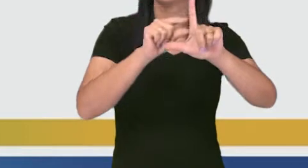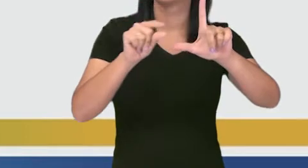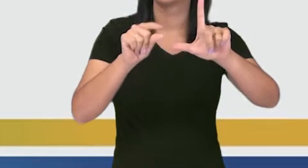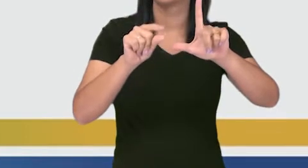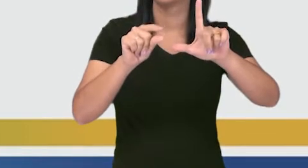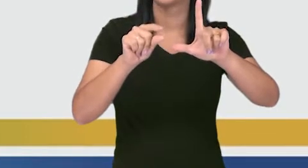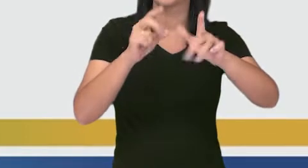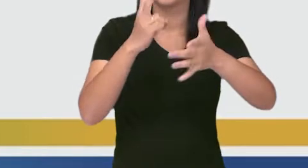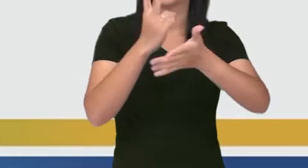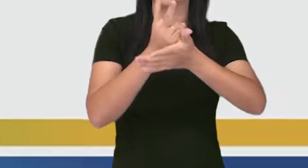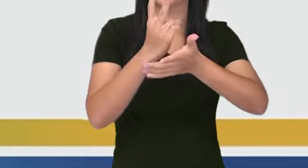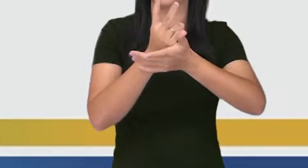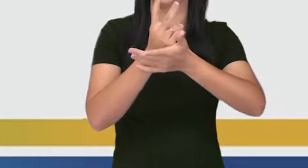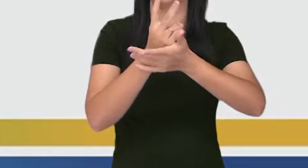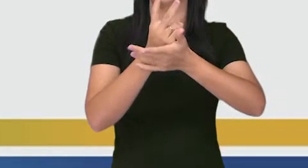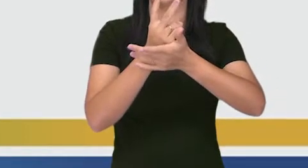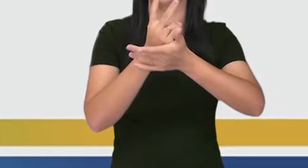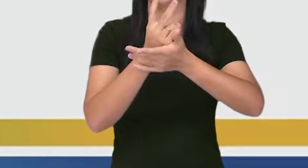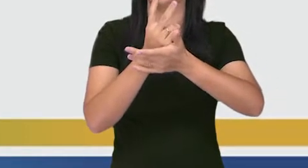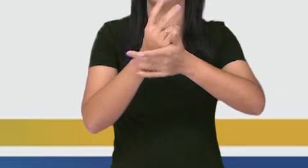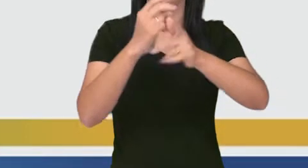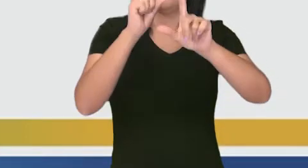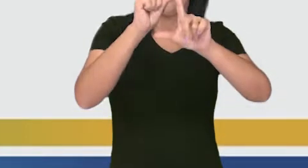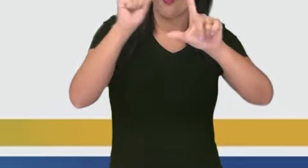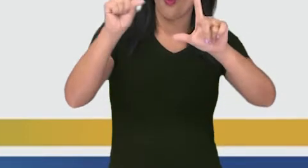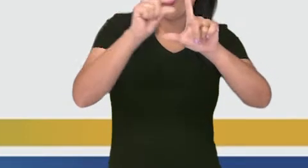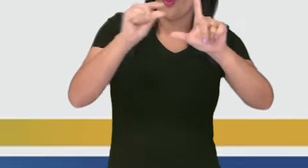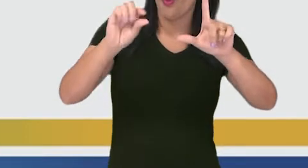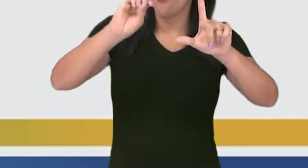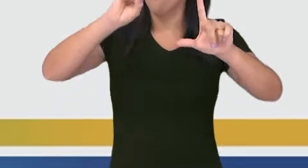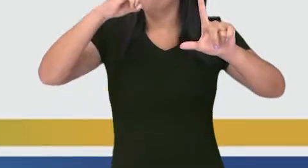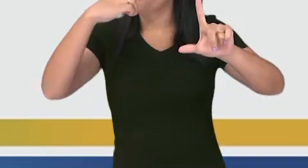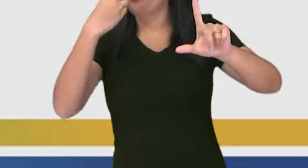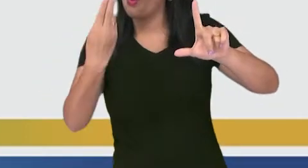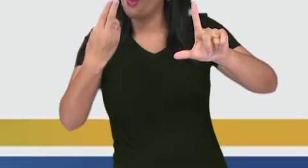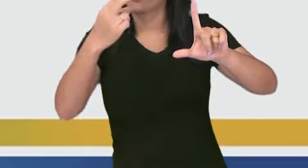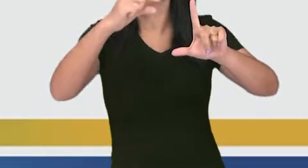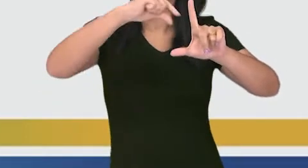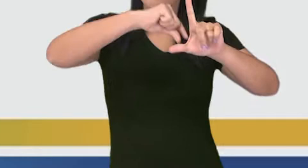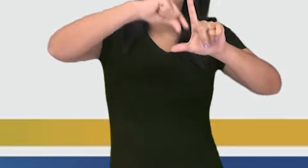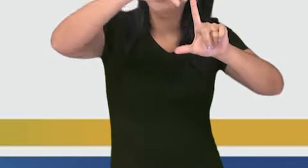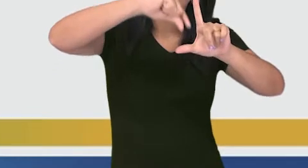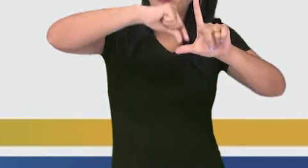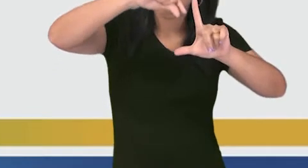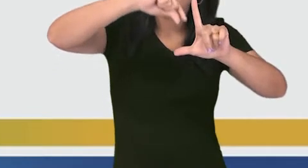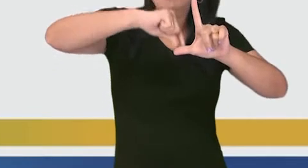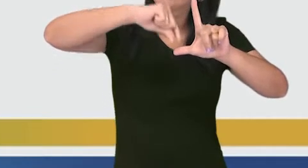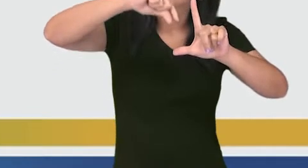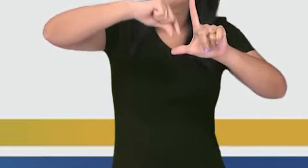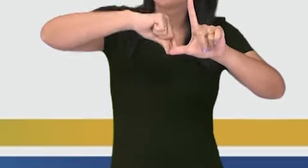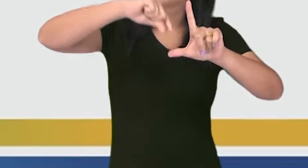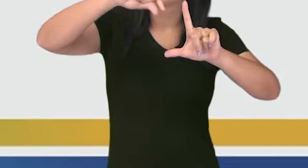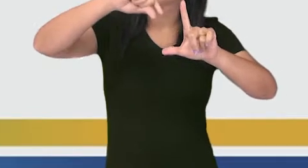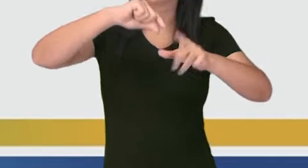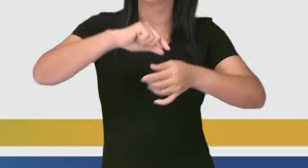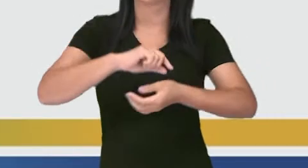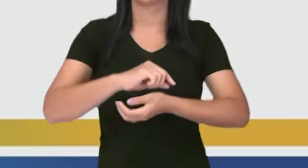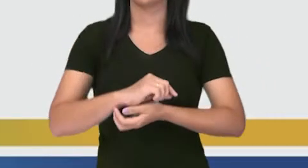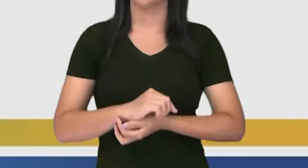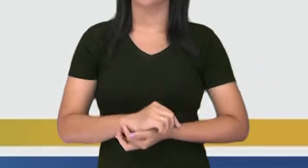um gráfico de barra verticais gráfico de barras verticais 11 barras